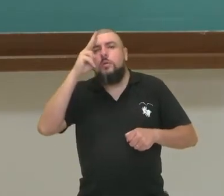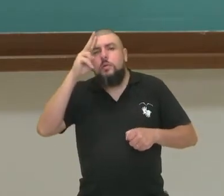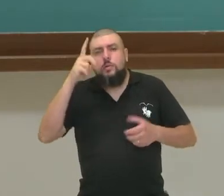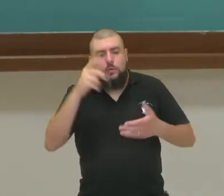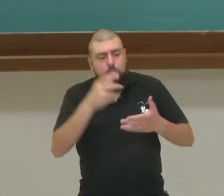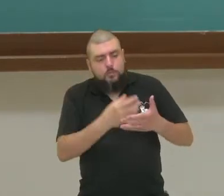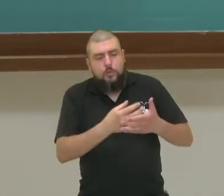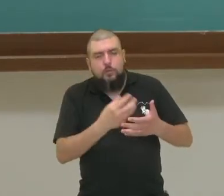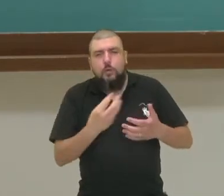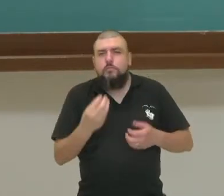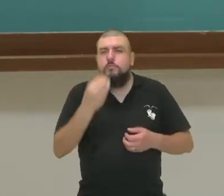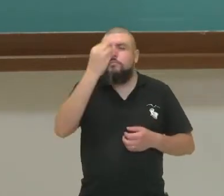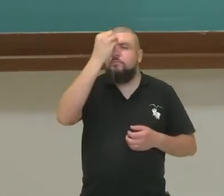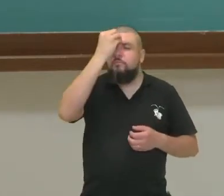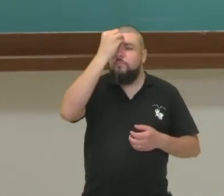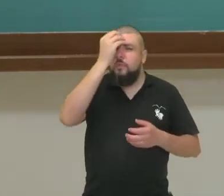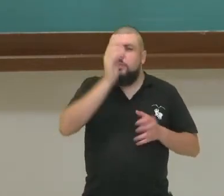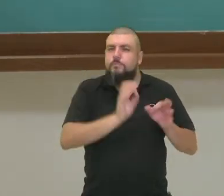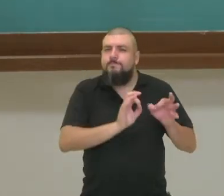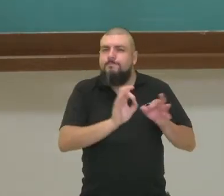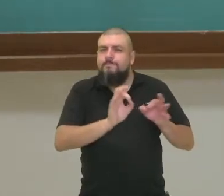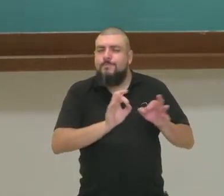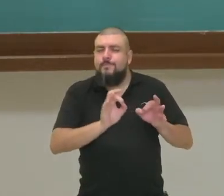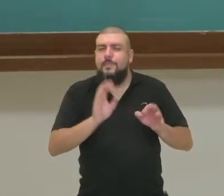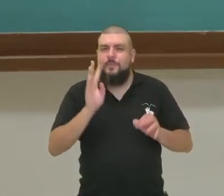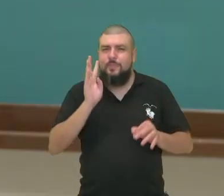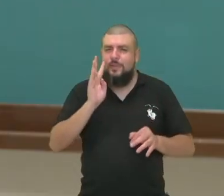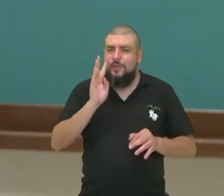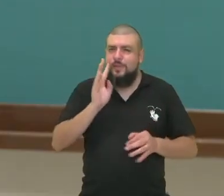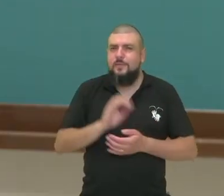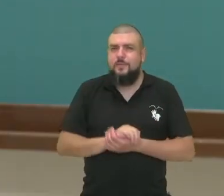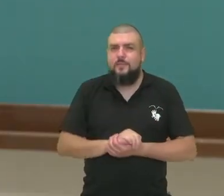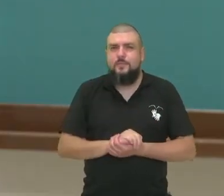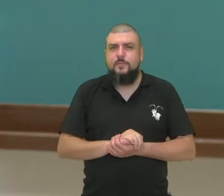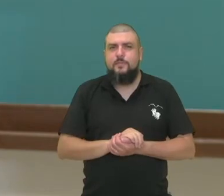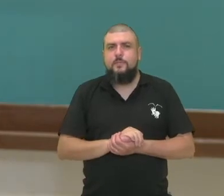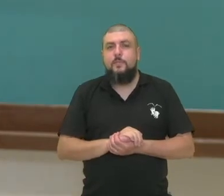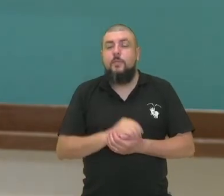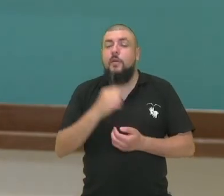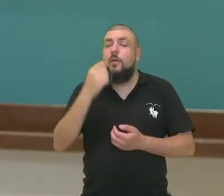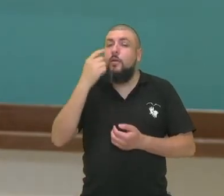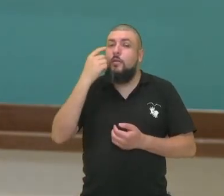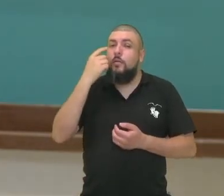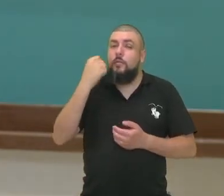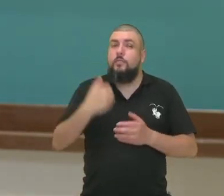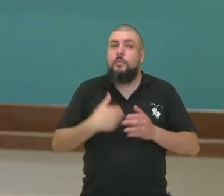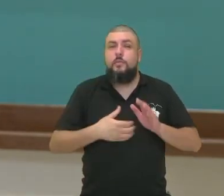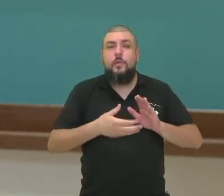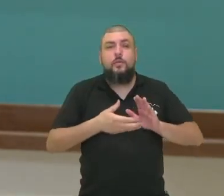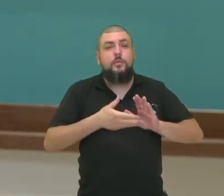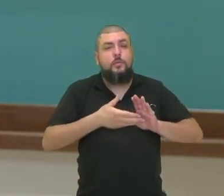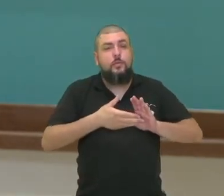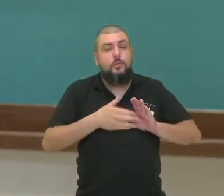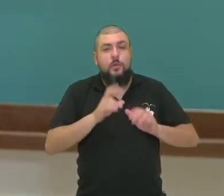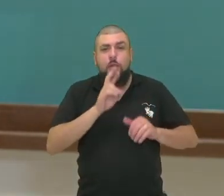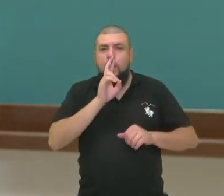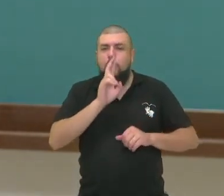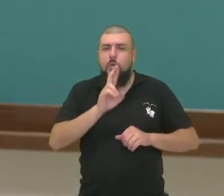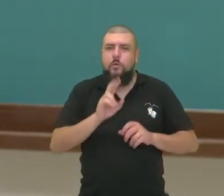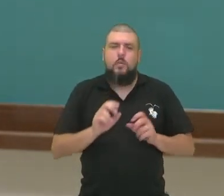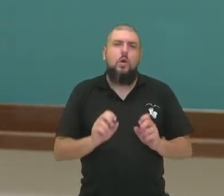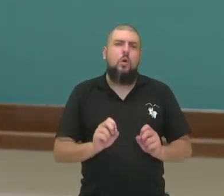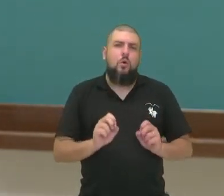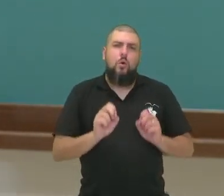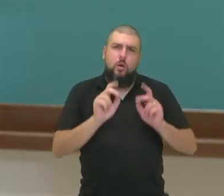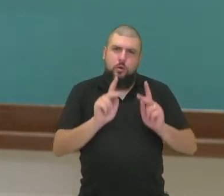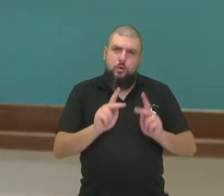bem visível, bem organizado. Então vamos ver aqui uma sugestão de resposta, tá? Evidentemente, a sua resposta